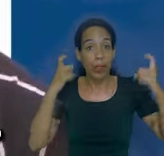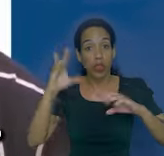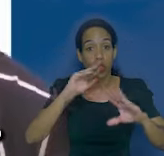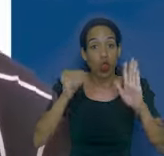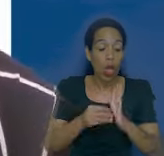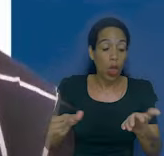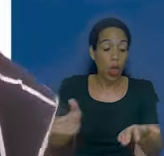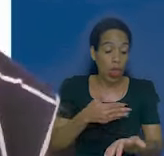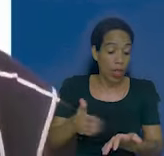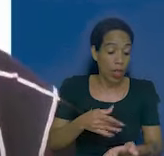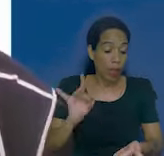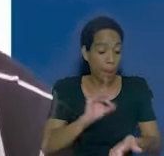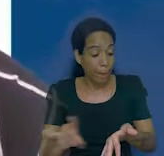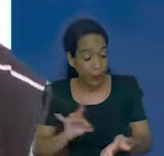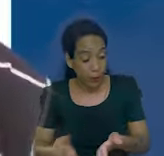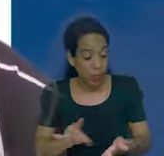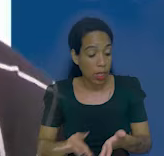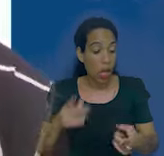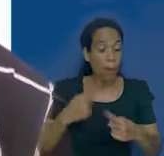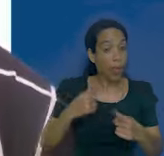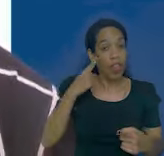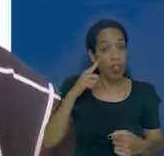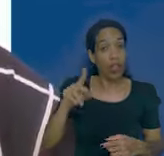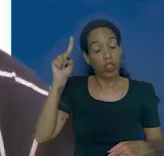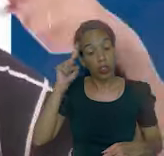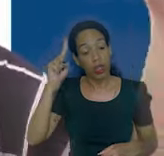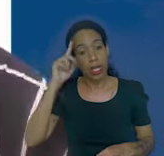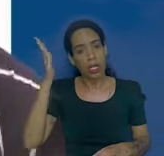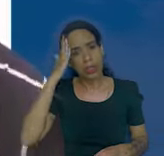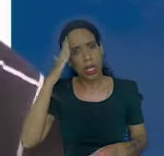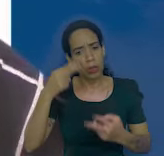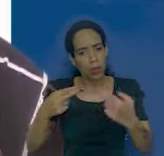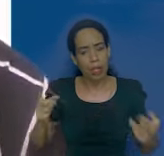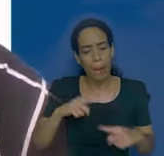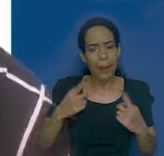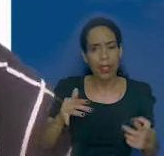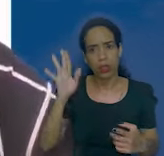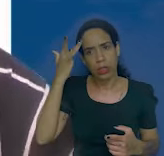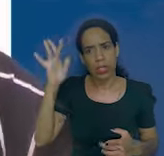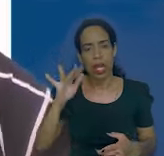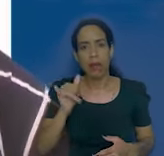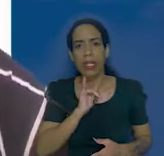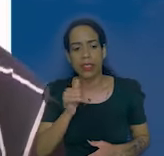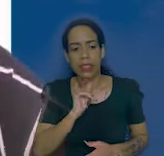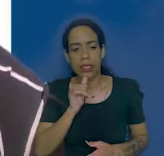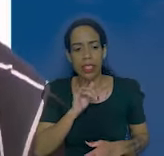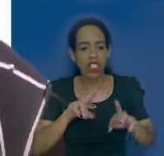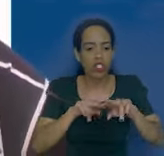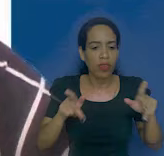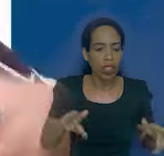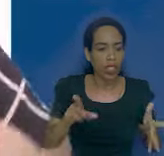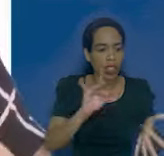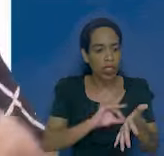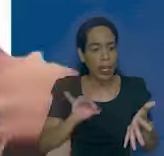colocar nesse livro questões de prescrição, porque a gente vê no dia a dia que a pessoa sabe muita coisa, mas não sabe, por exemplo, em alguns casos, a diferença